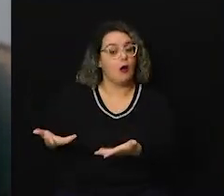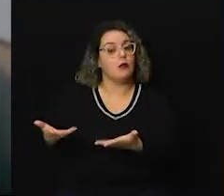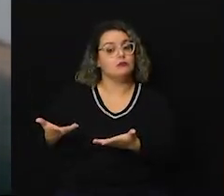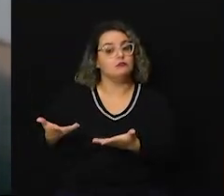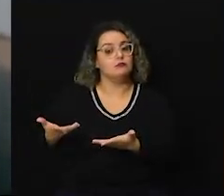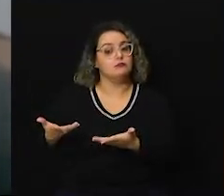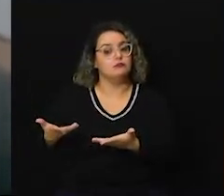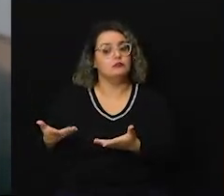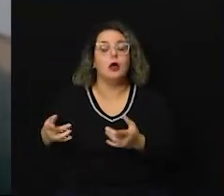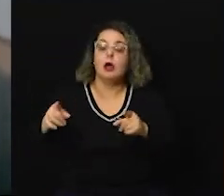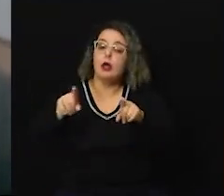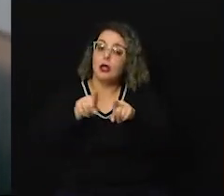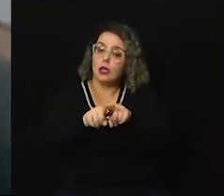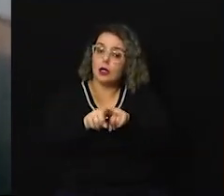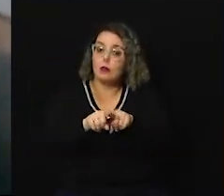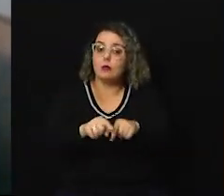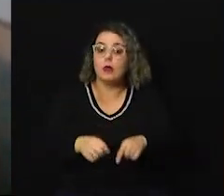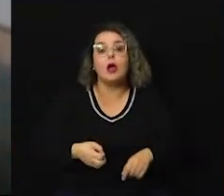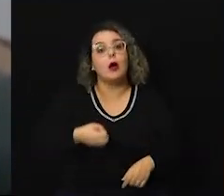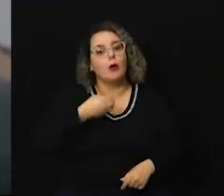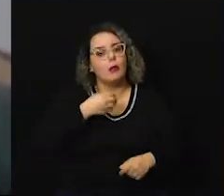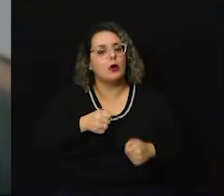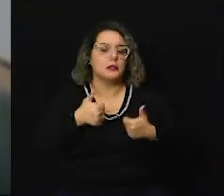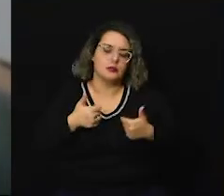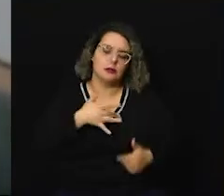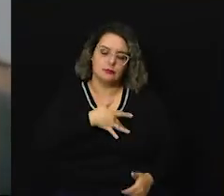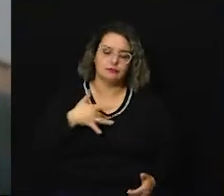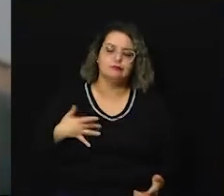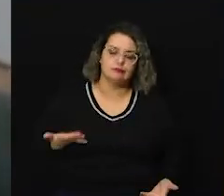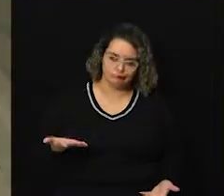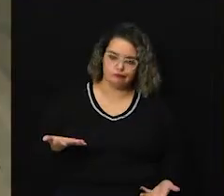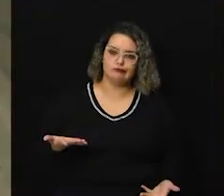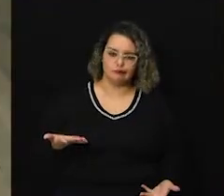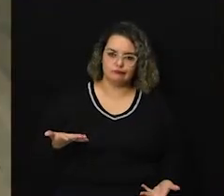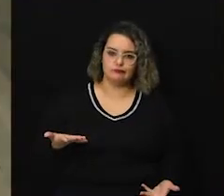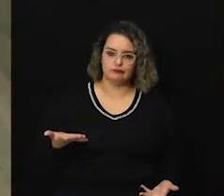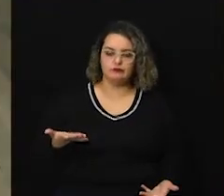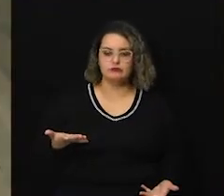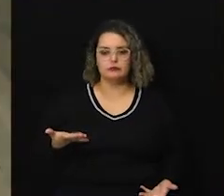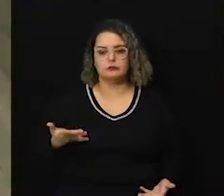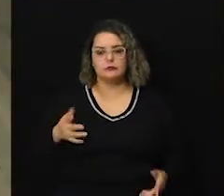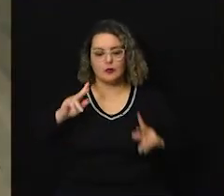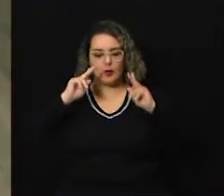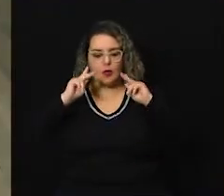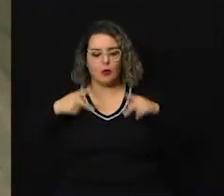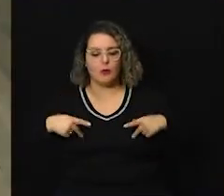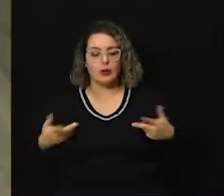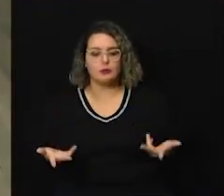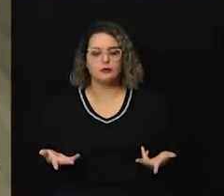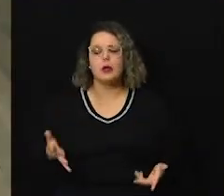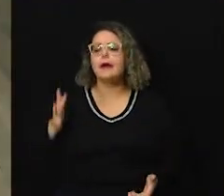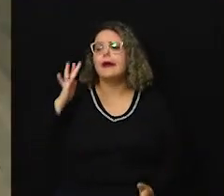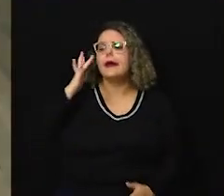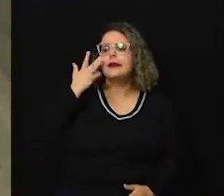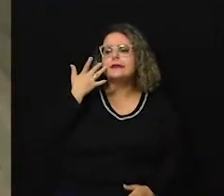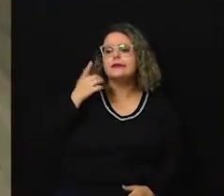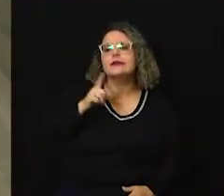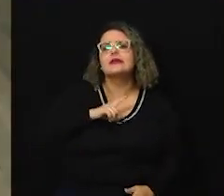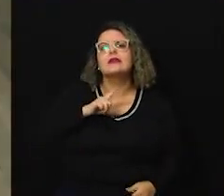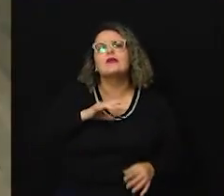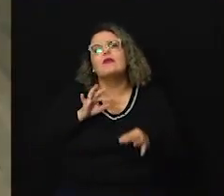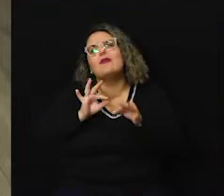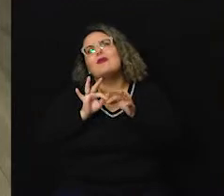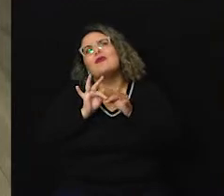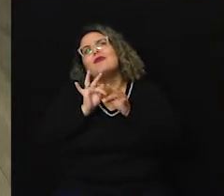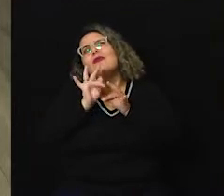essenciais também para o bem-estar da espécie humana e a gente costuma também achar que tudo isso vai ter uma consequência